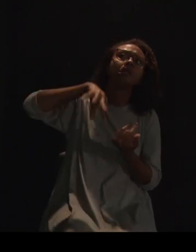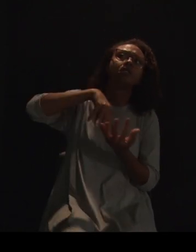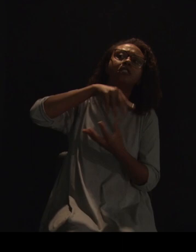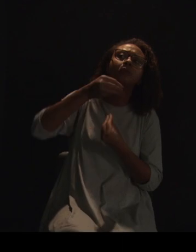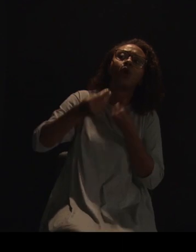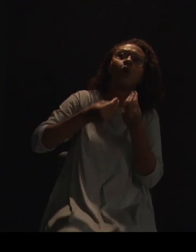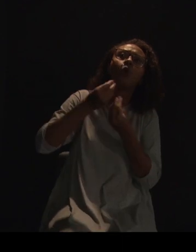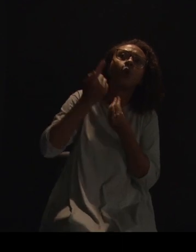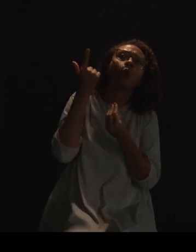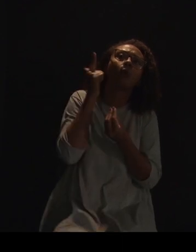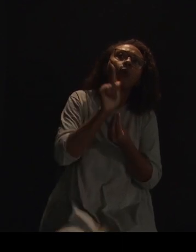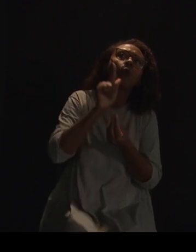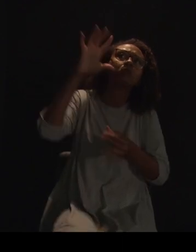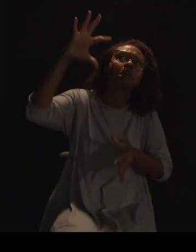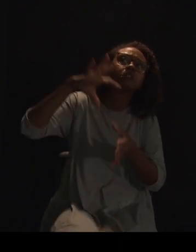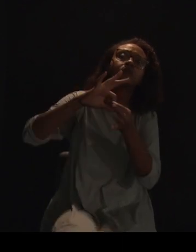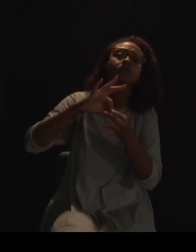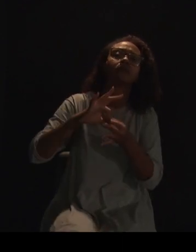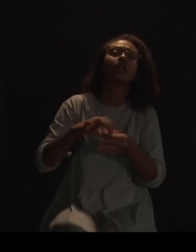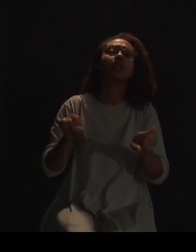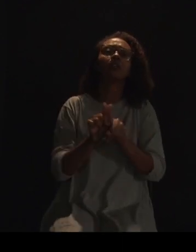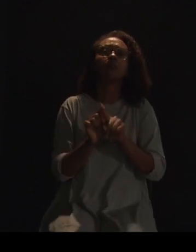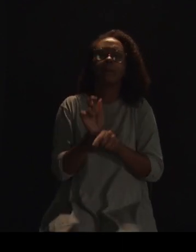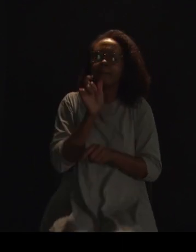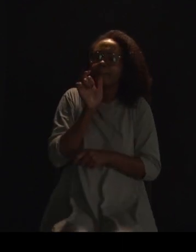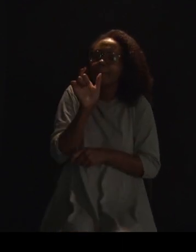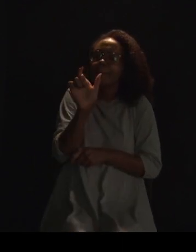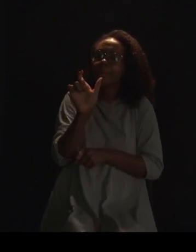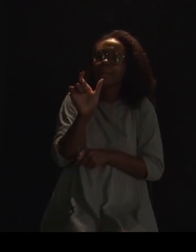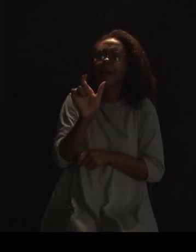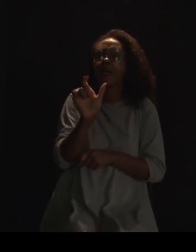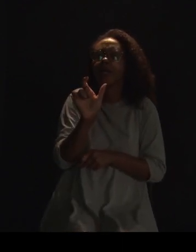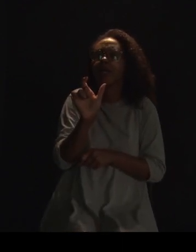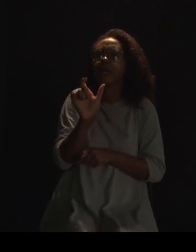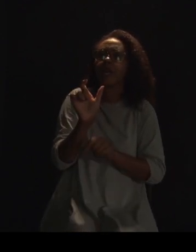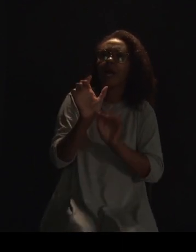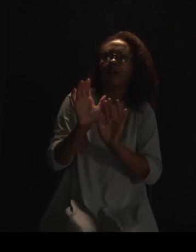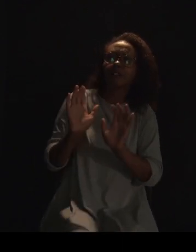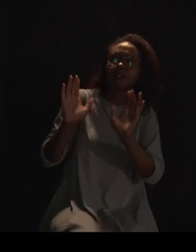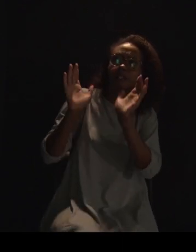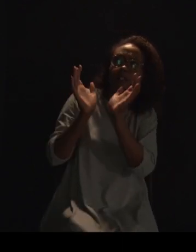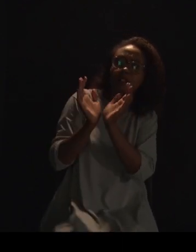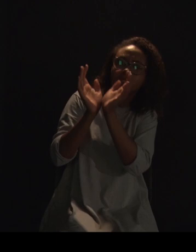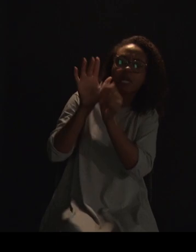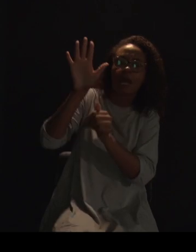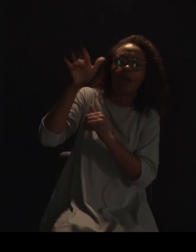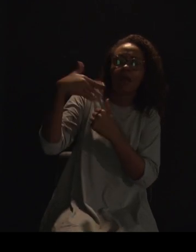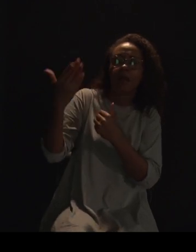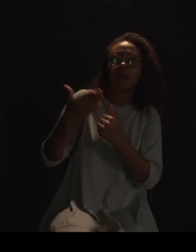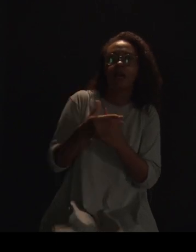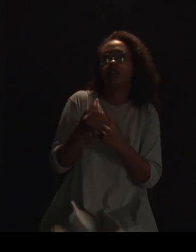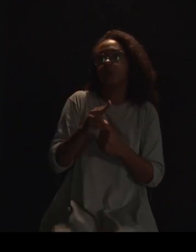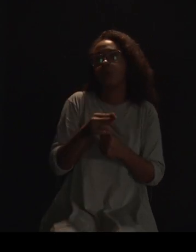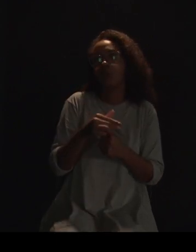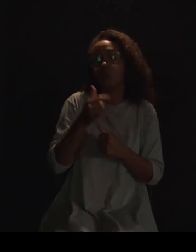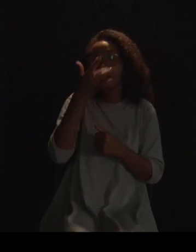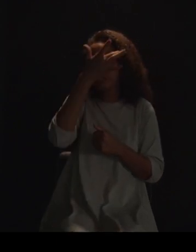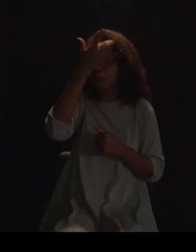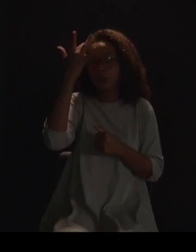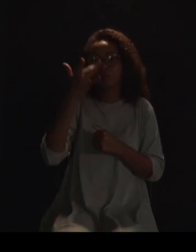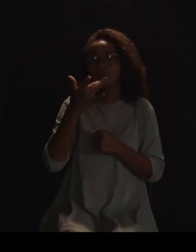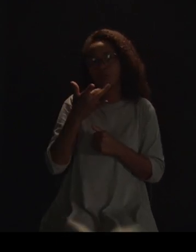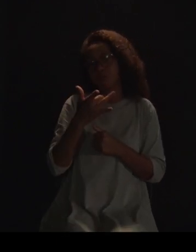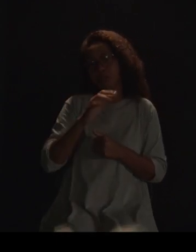se o uso das palavras sagradas no contexto urbano no contexto do homem não indígenas da pessoa não